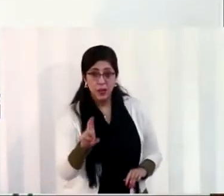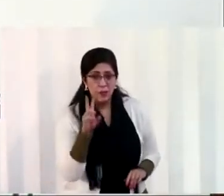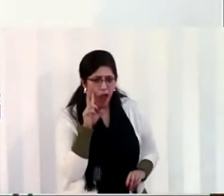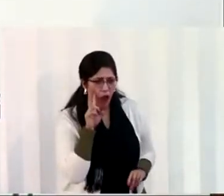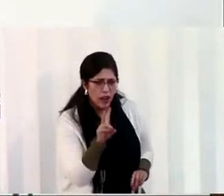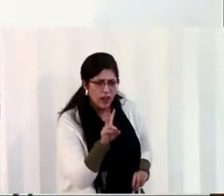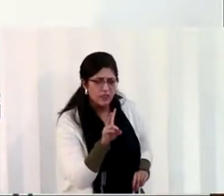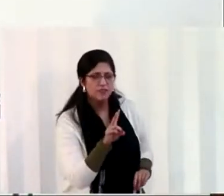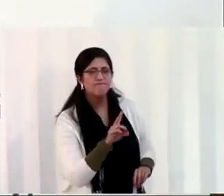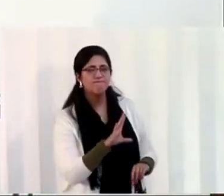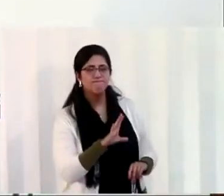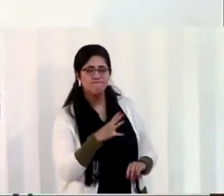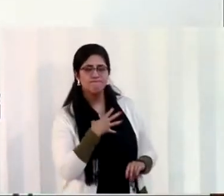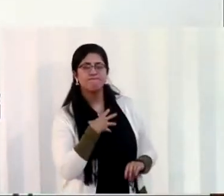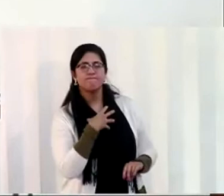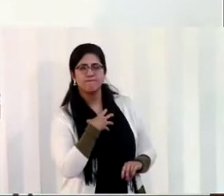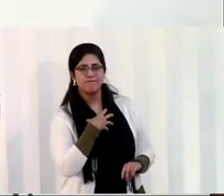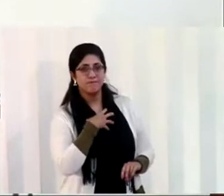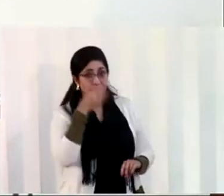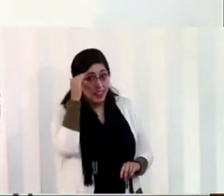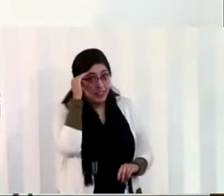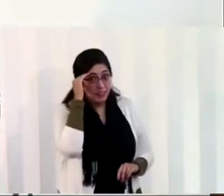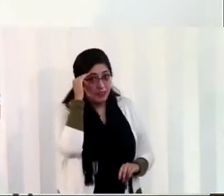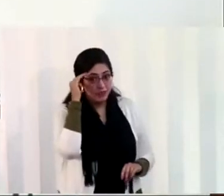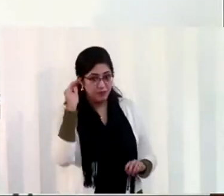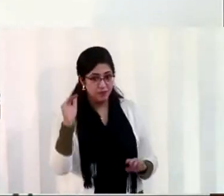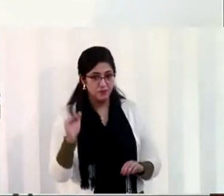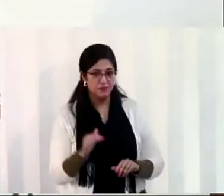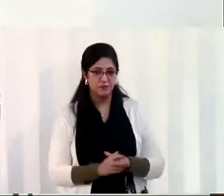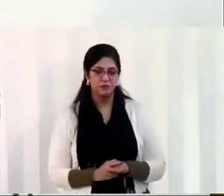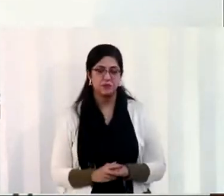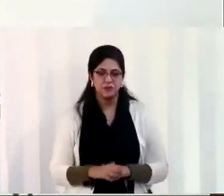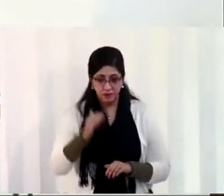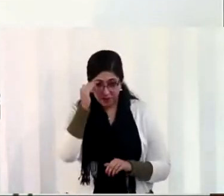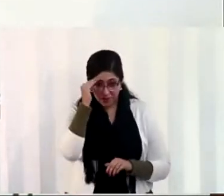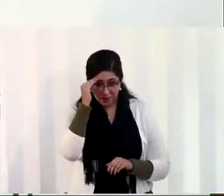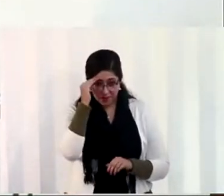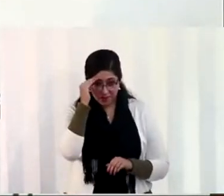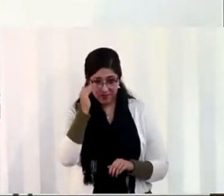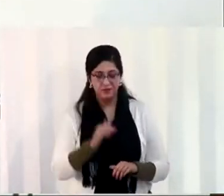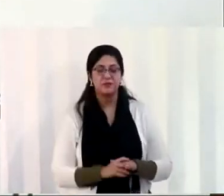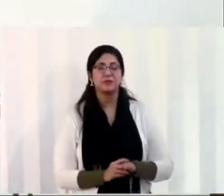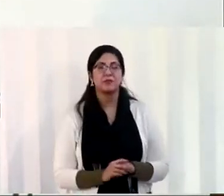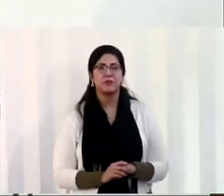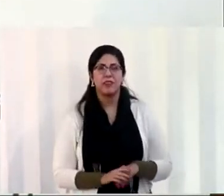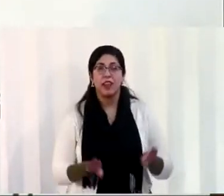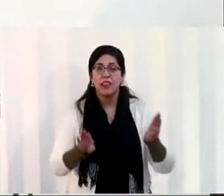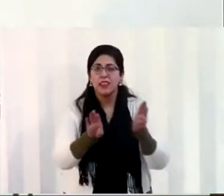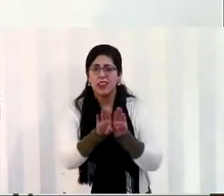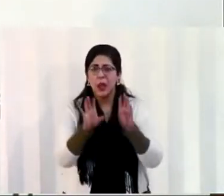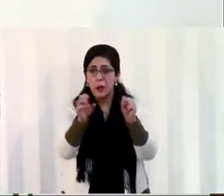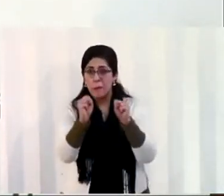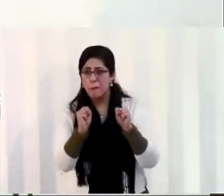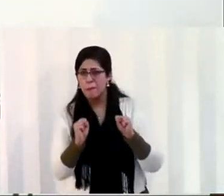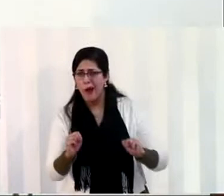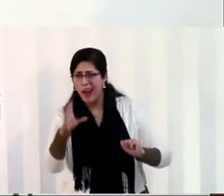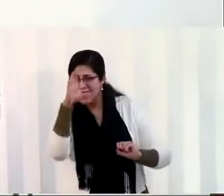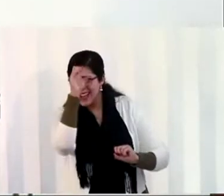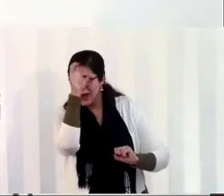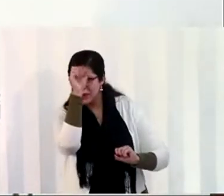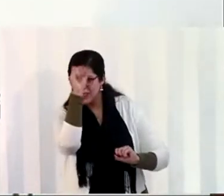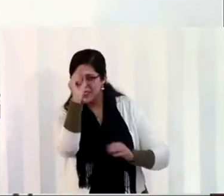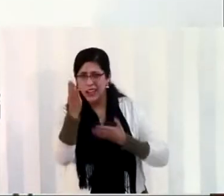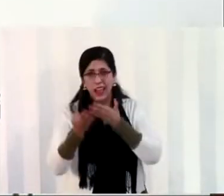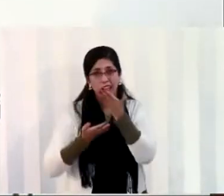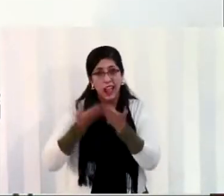de transportar você, criança, para essa ideia, ilustrar isso na sua mente. Você também pode aprender com a relação